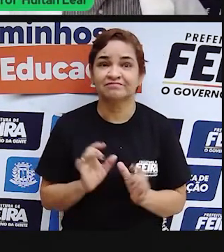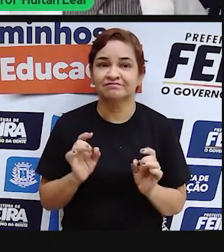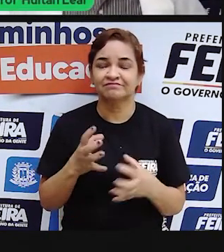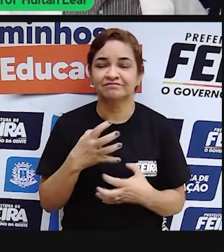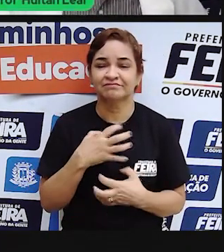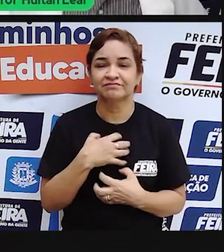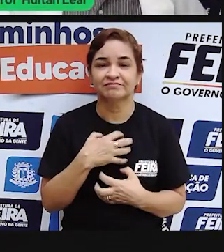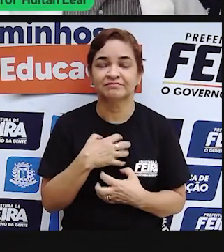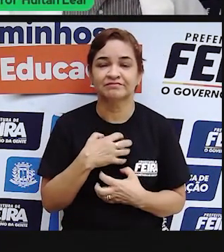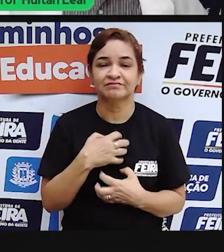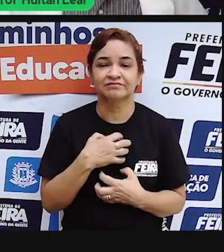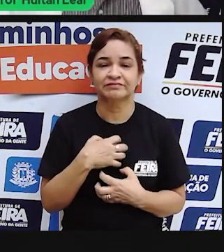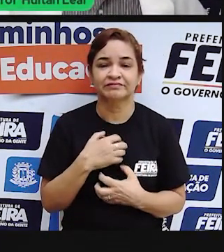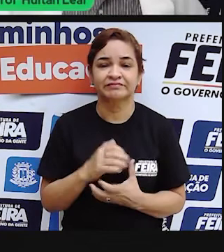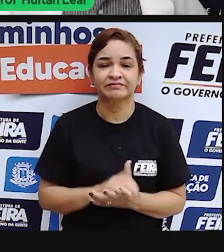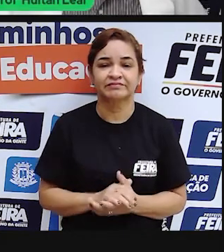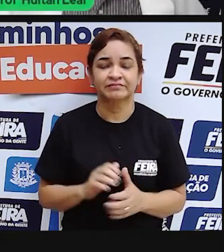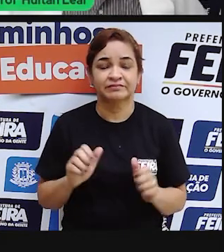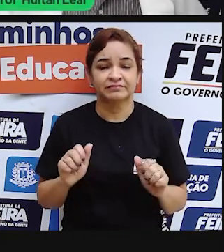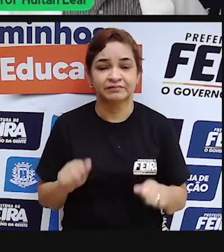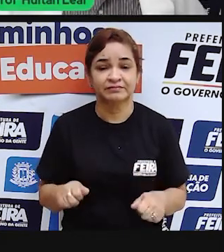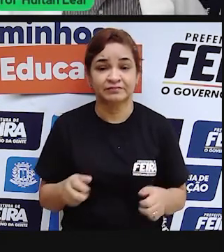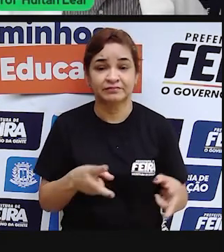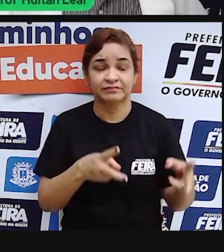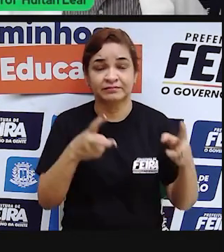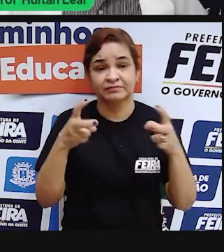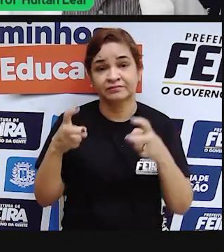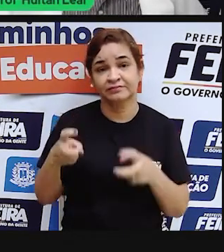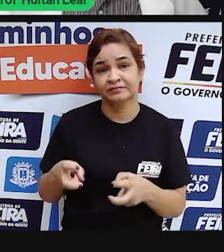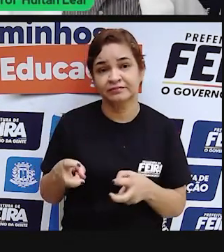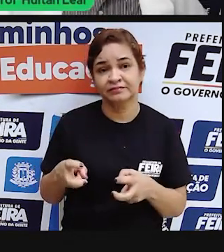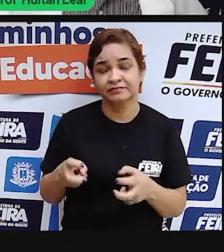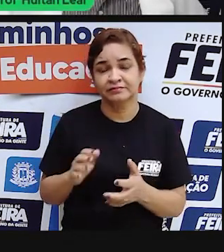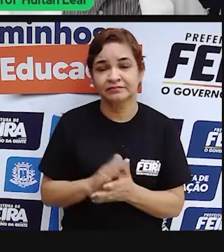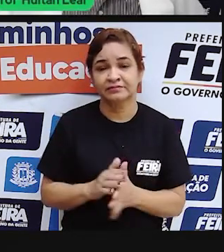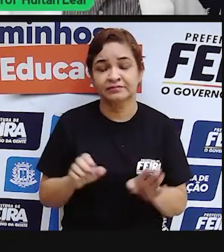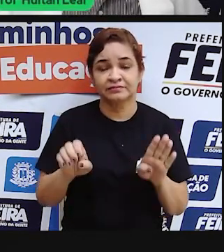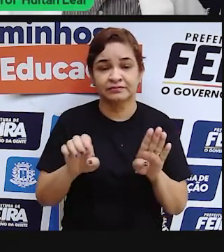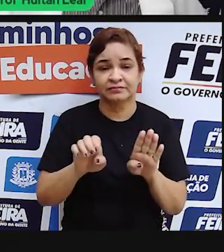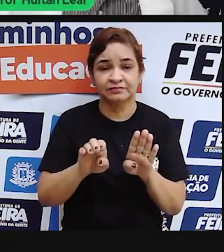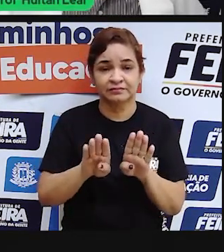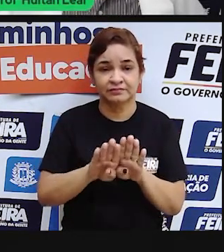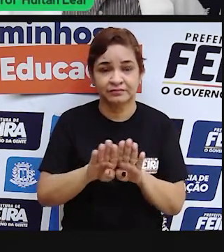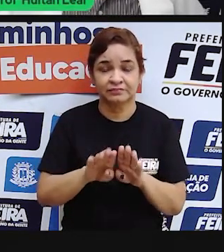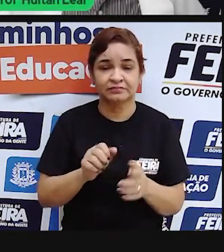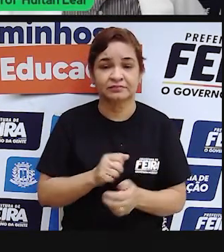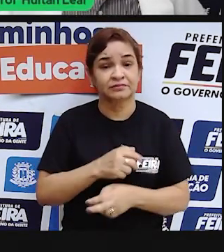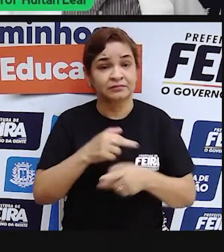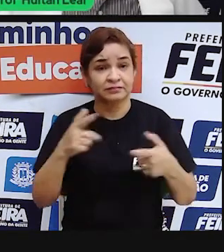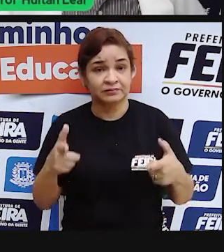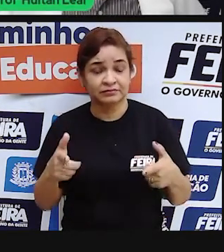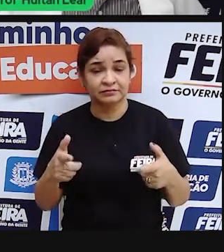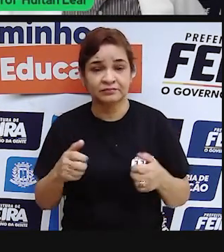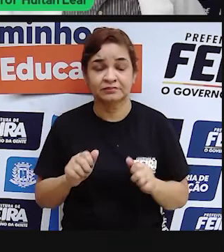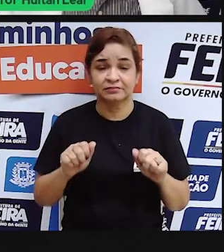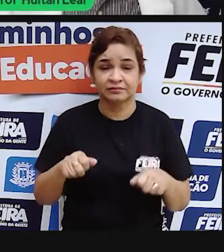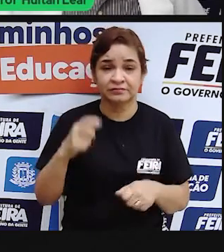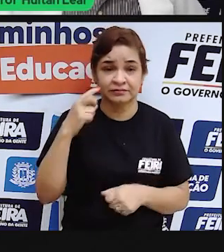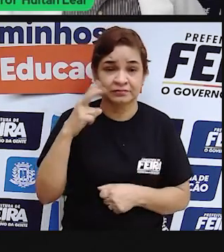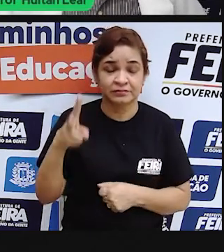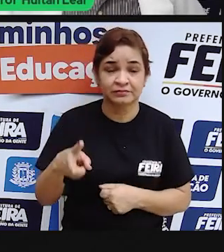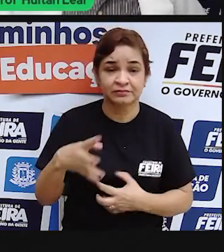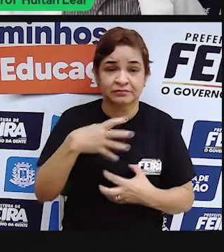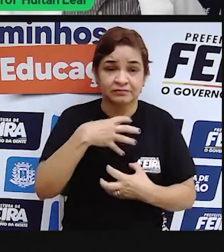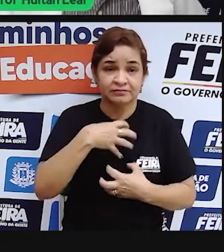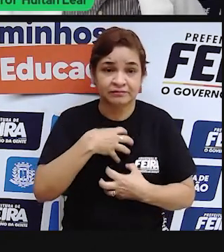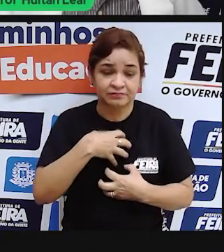material. Então, nós podemos perceber que os substantivos podem ser coisas que nós podemos ver, tocar,